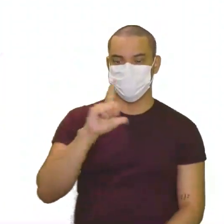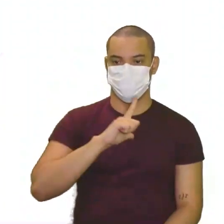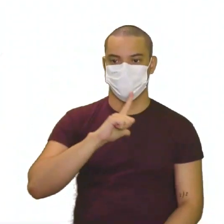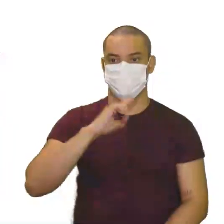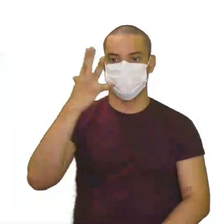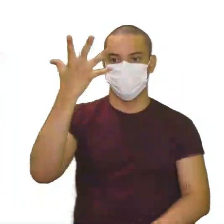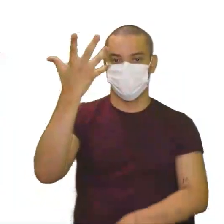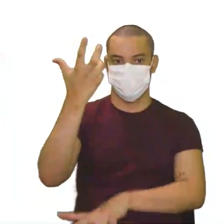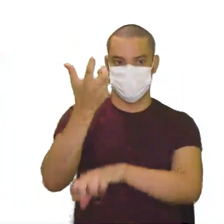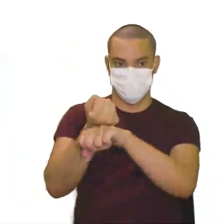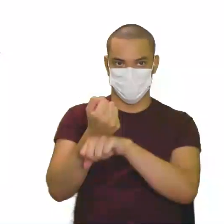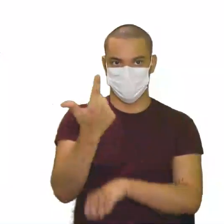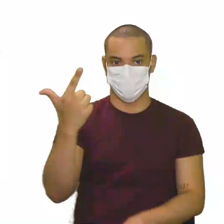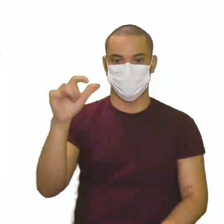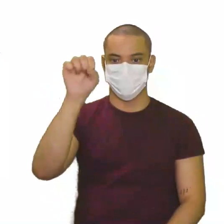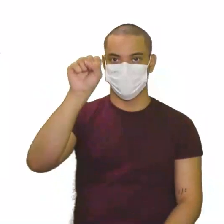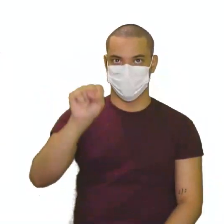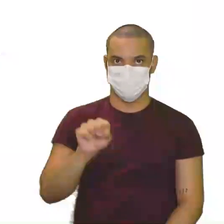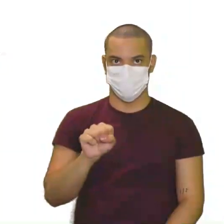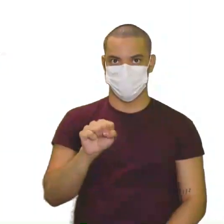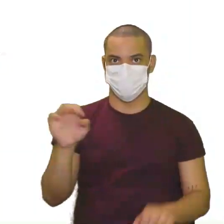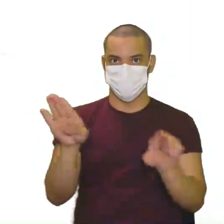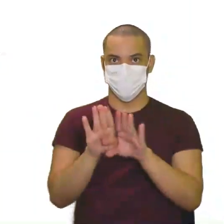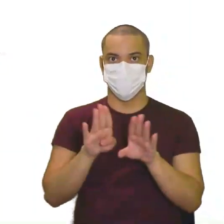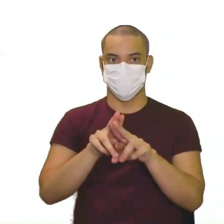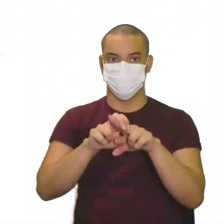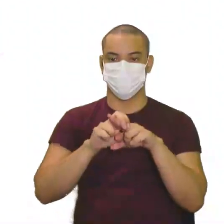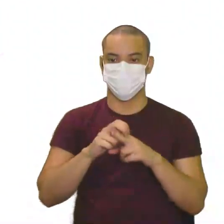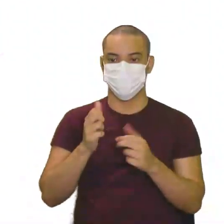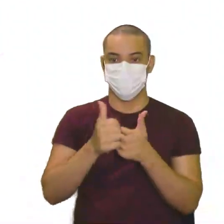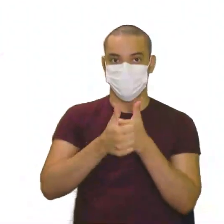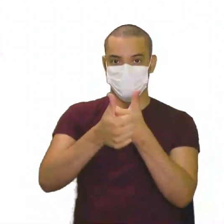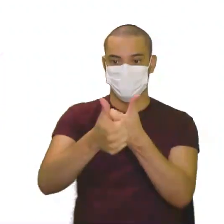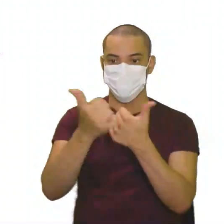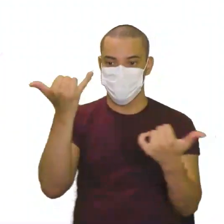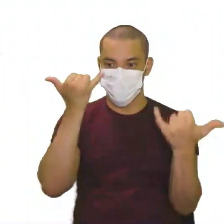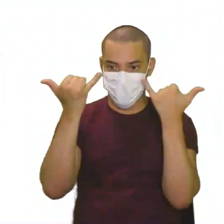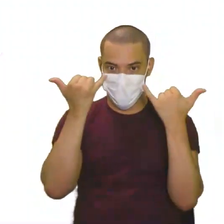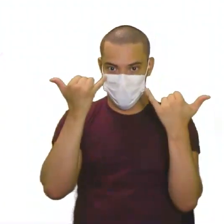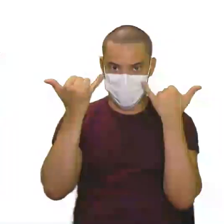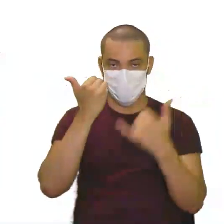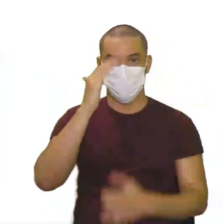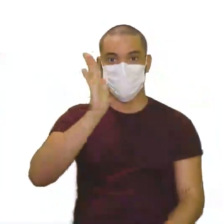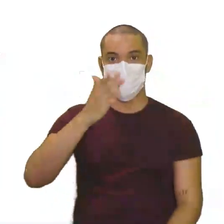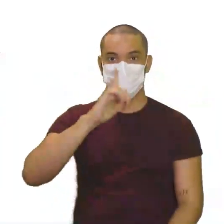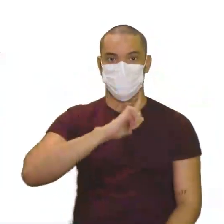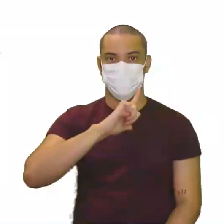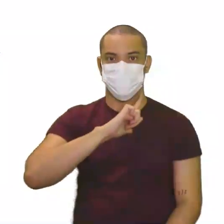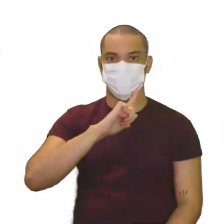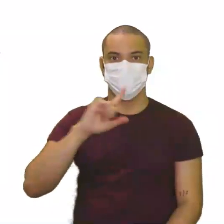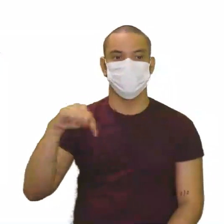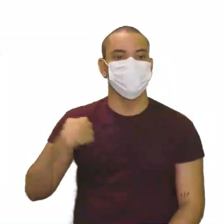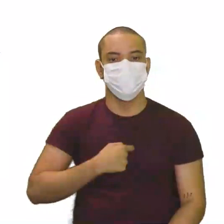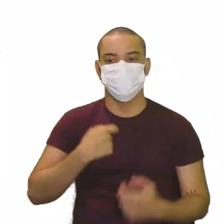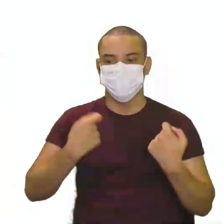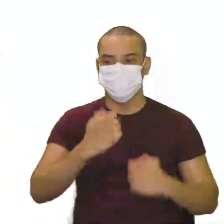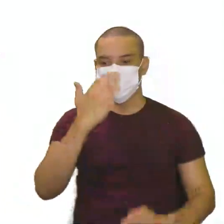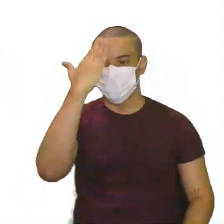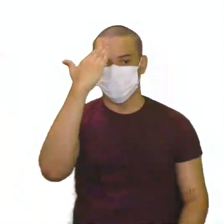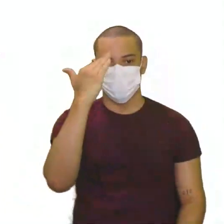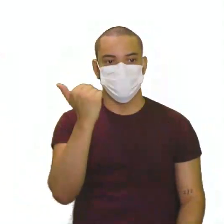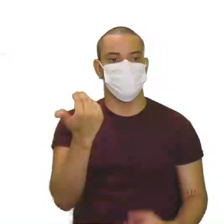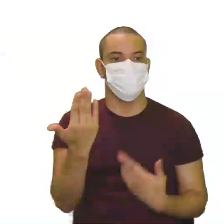outro Polo Sul Ok então já acordo com essas informações aqui vamos